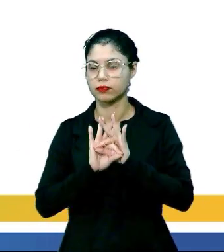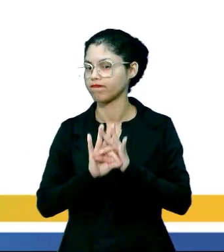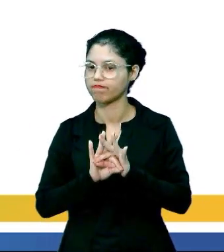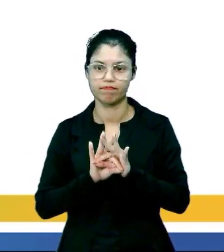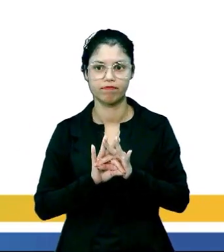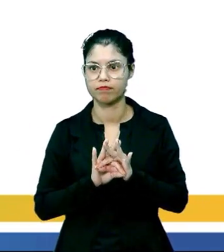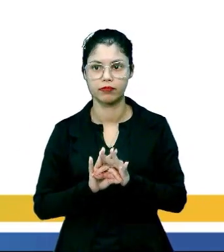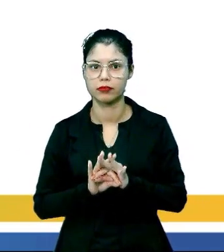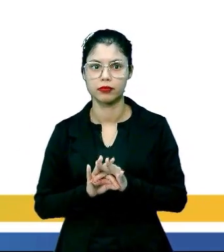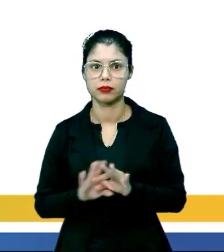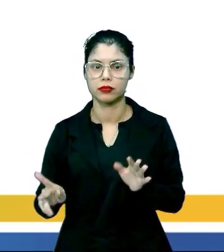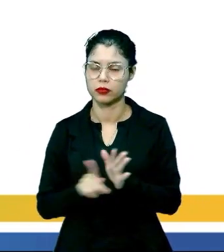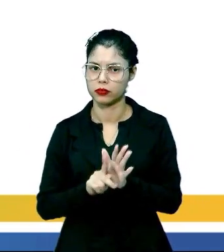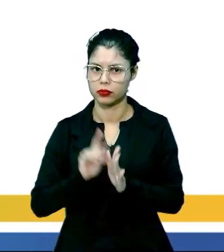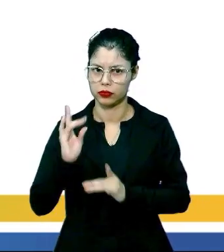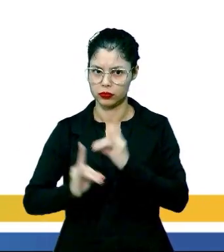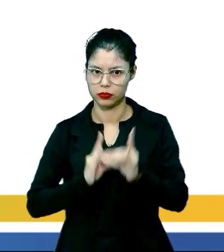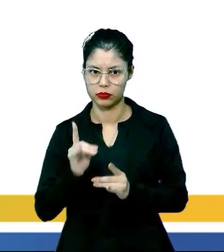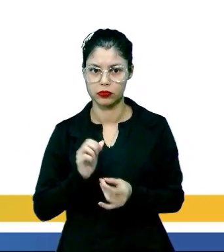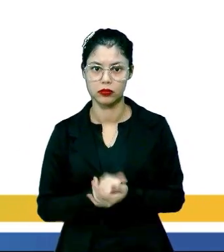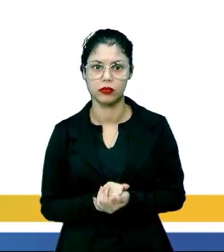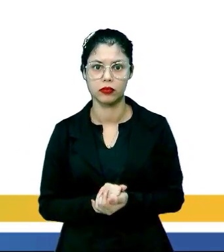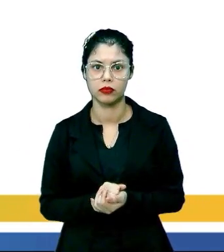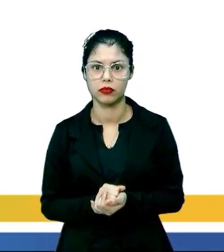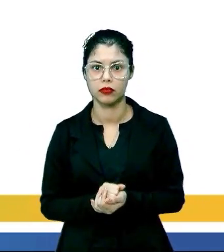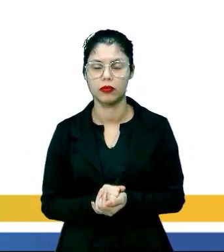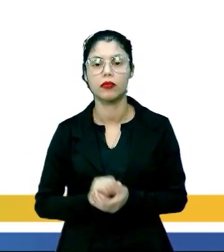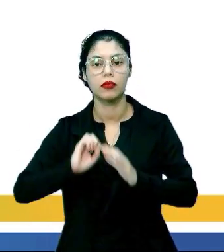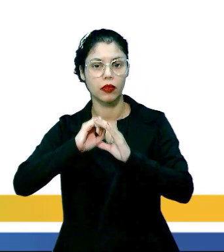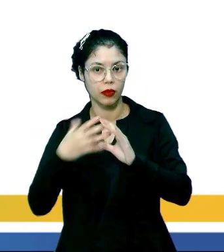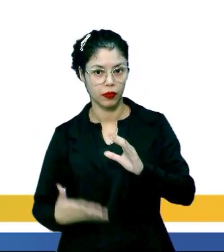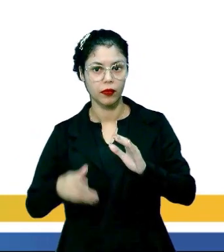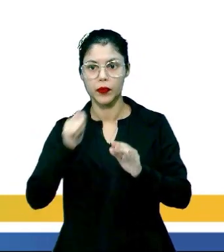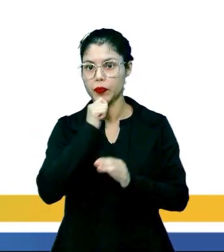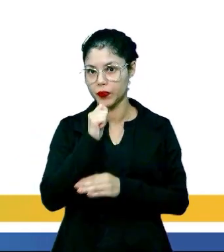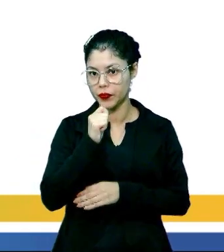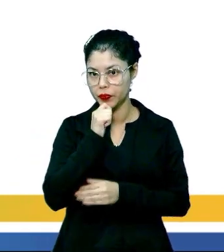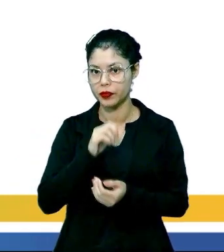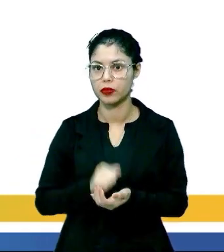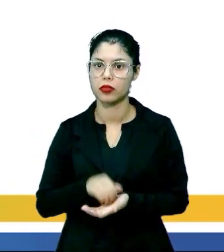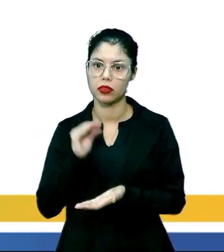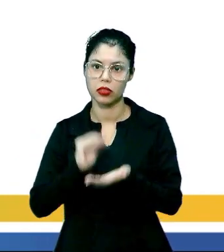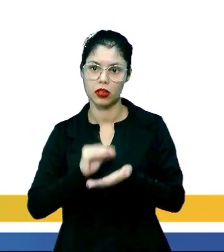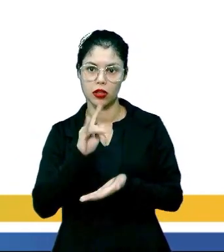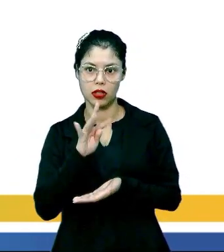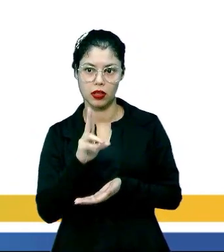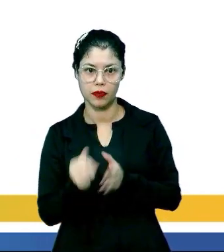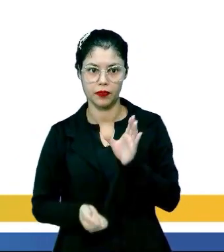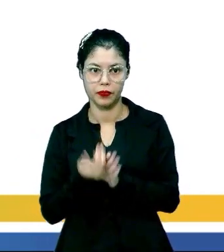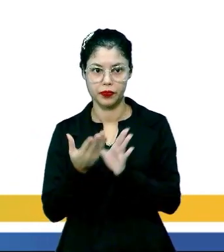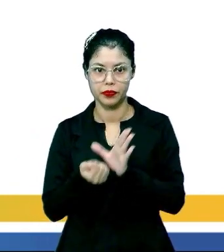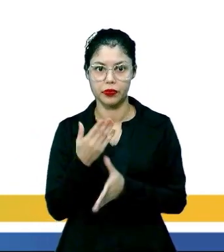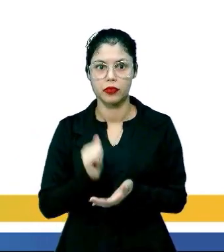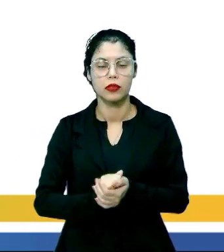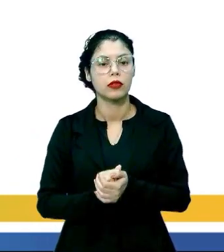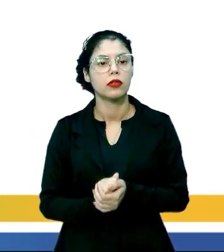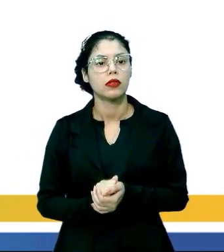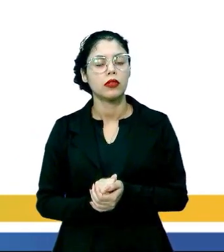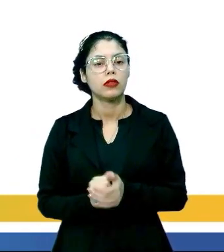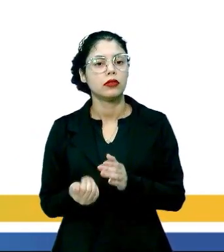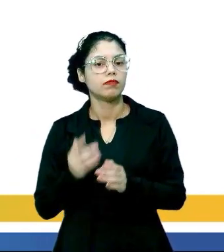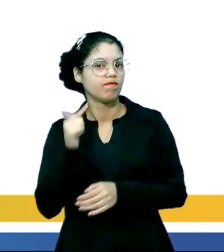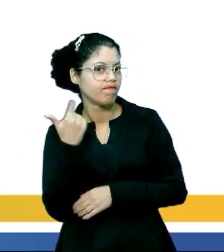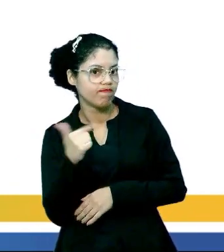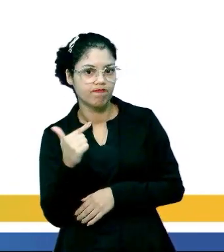não está ligado à deficiência desse hormônio. O diabetes insípidos é caracterizado por um distúrbio na produção ou